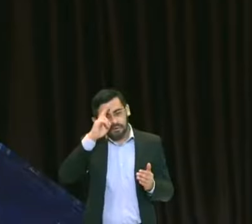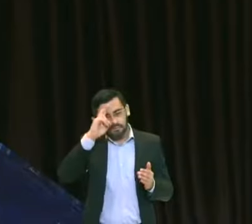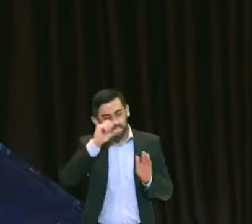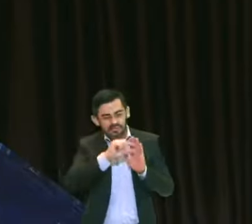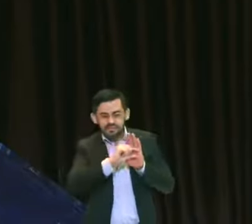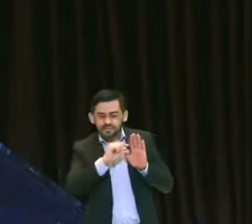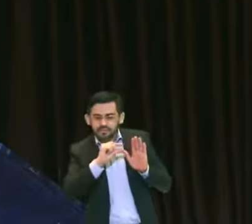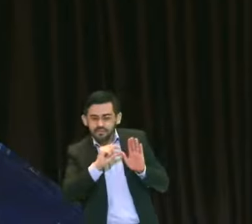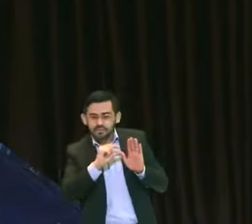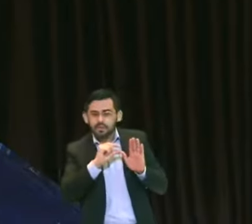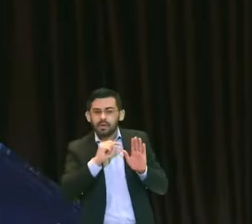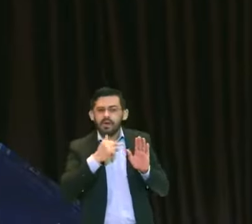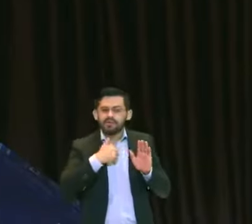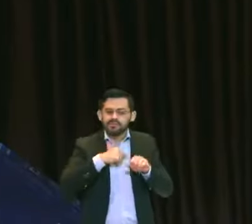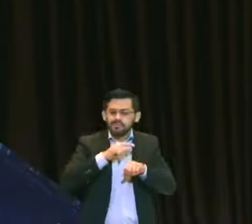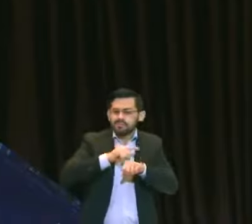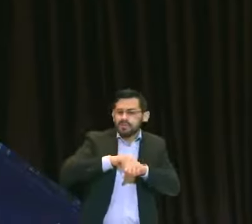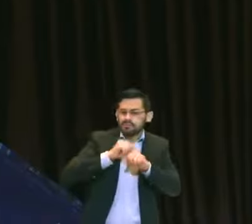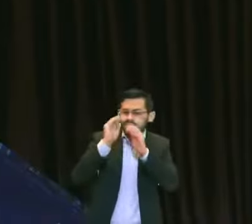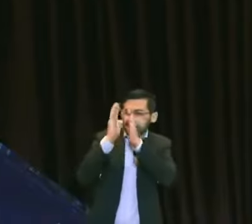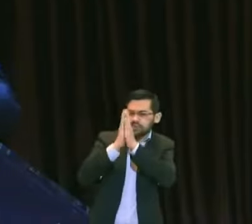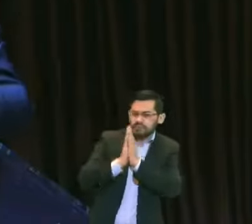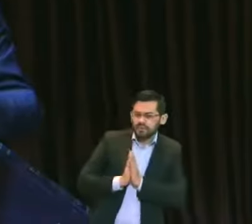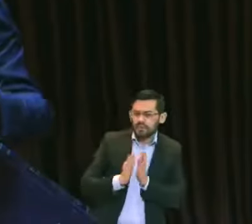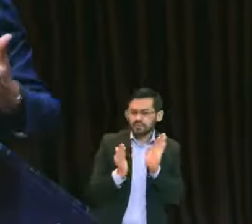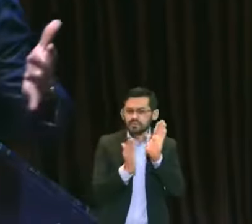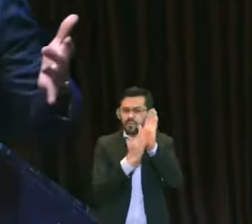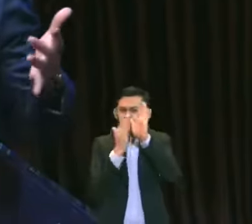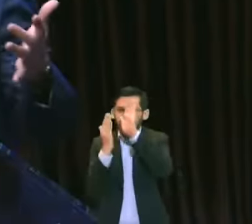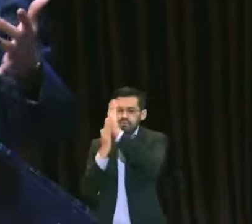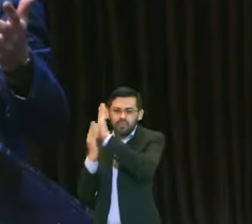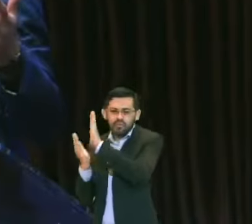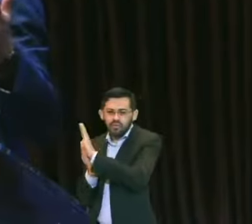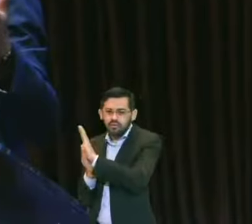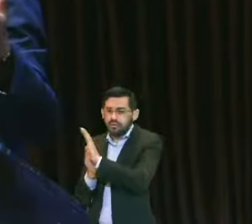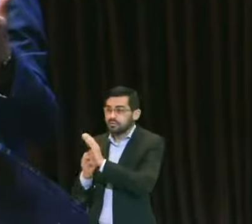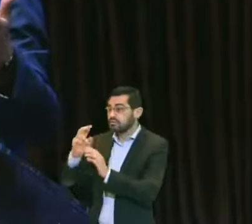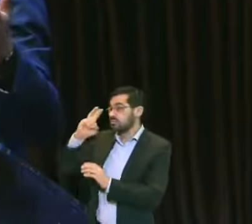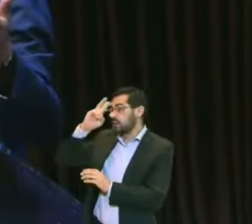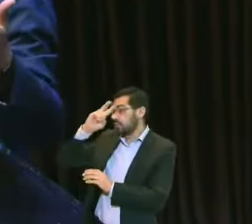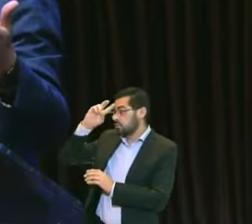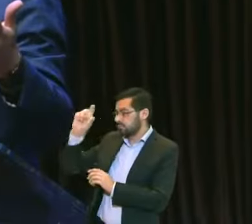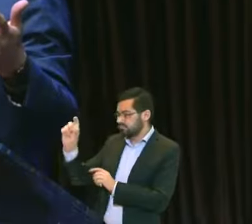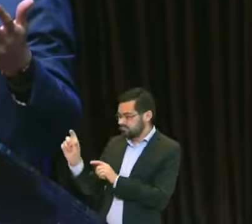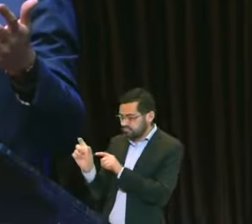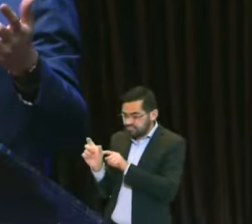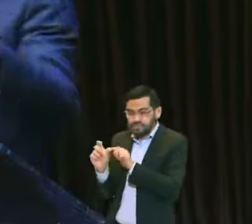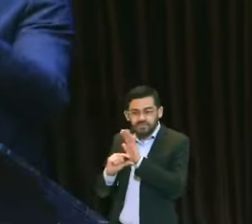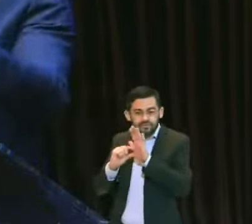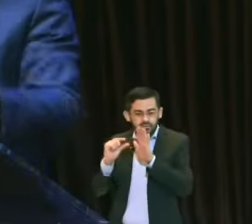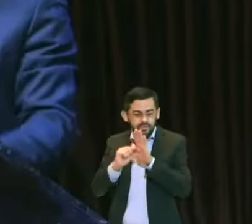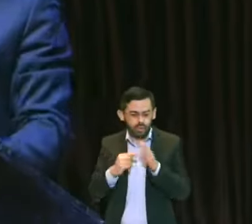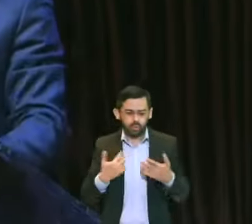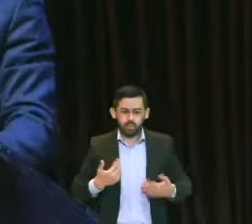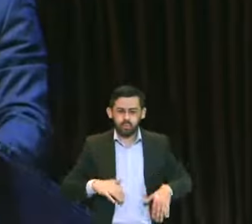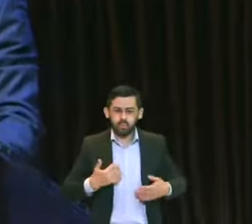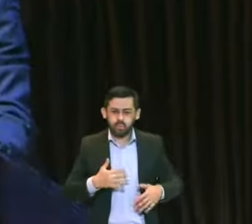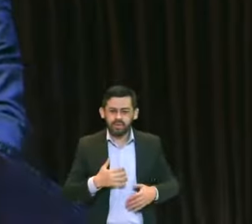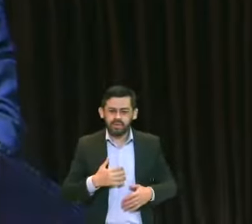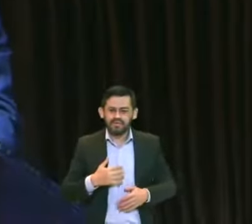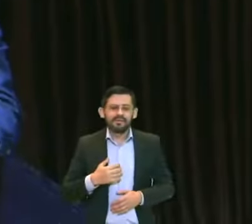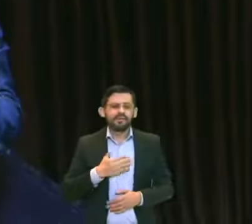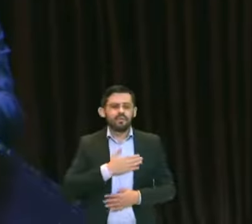o meu tempo de adoração, de louvor, Deus me chamou a atenção para esse texto. Eu gosto de